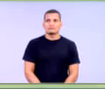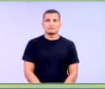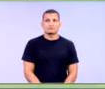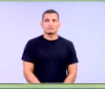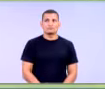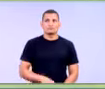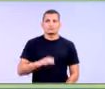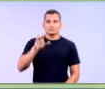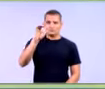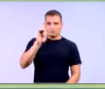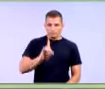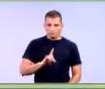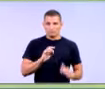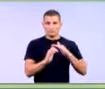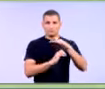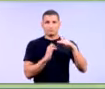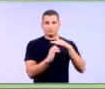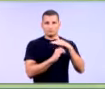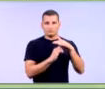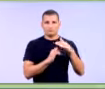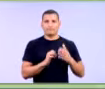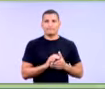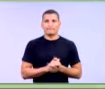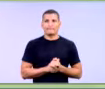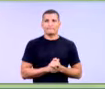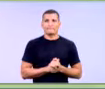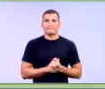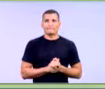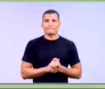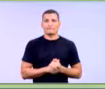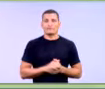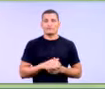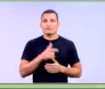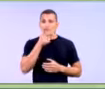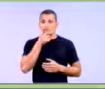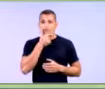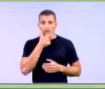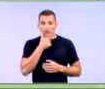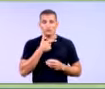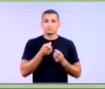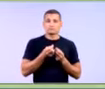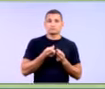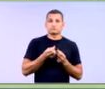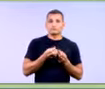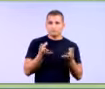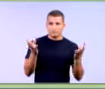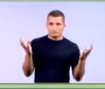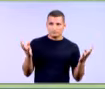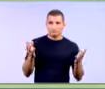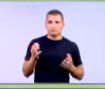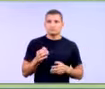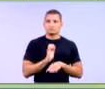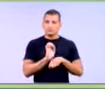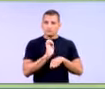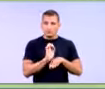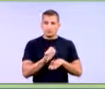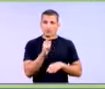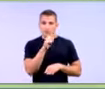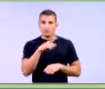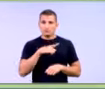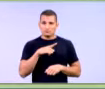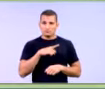É direito da empresa, né? Disponibilizar vagas para o estagiário. E aqui nós temos uma relação.